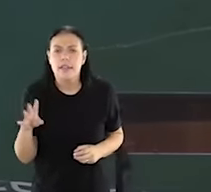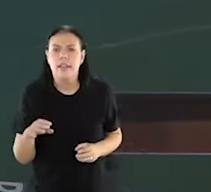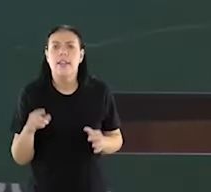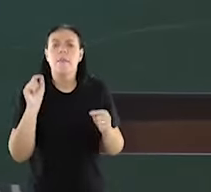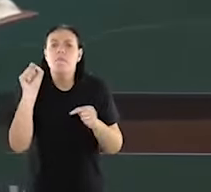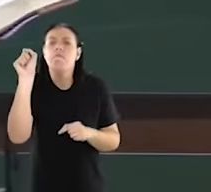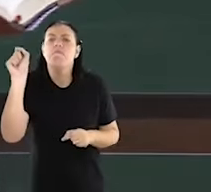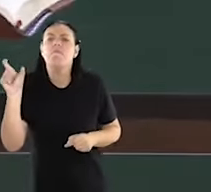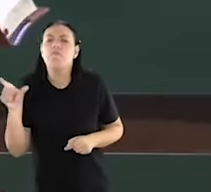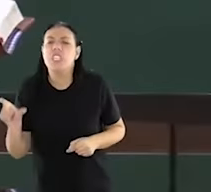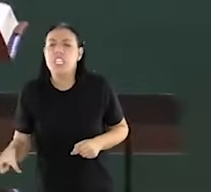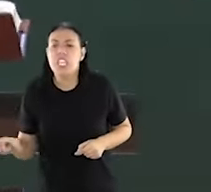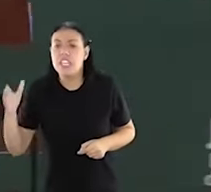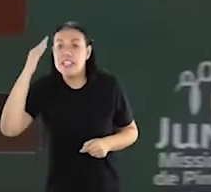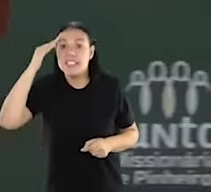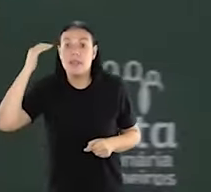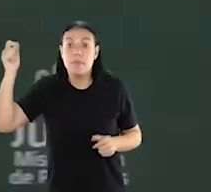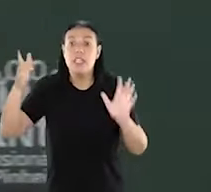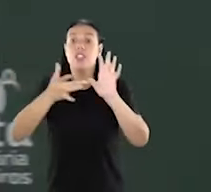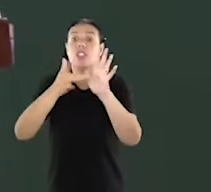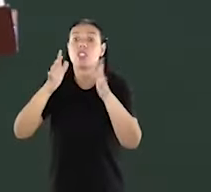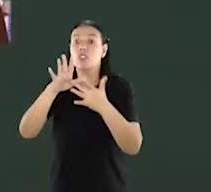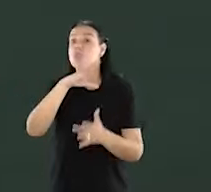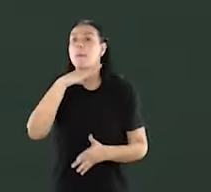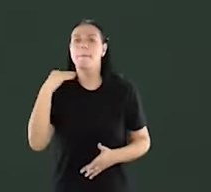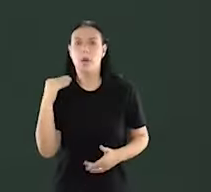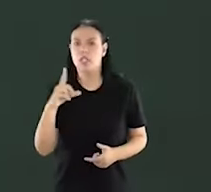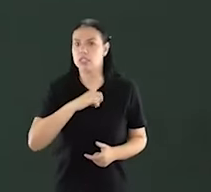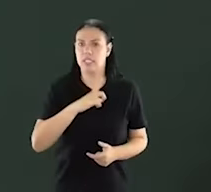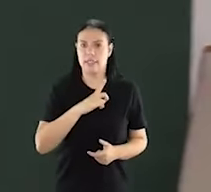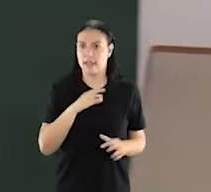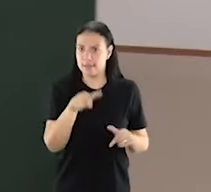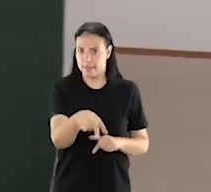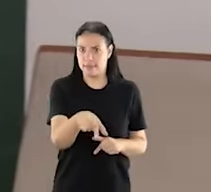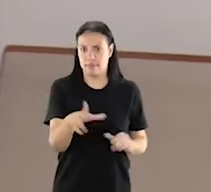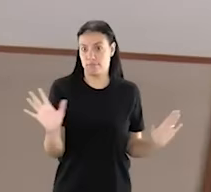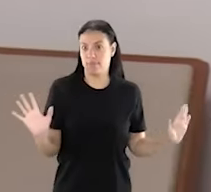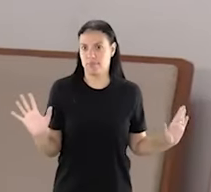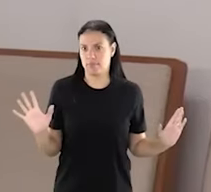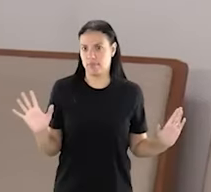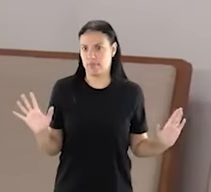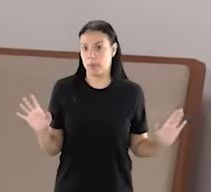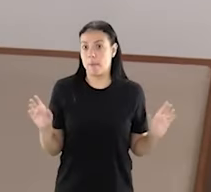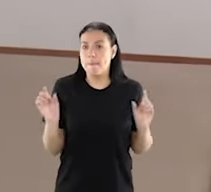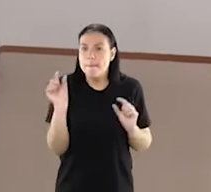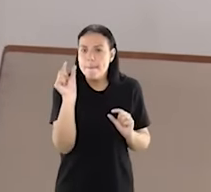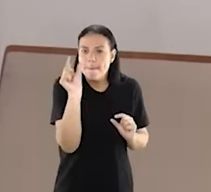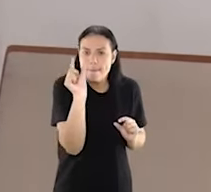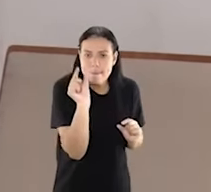As mulheres da Galileia que acompanharam Jesus sabiam.